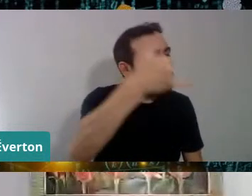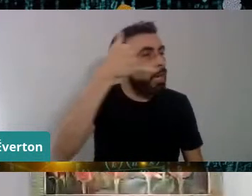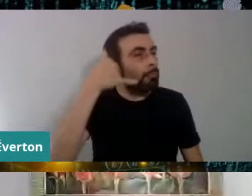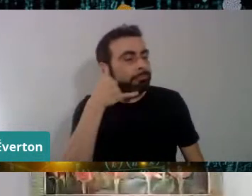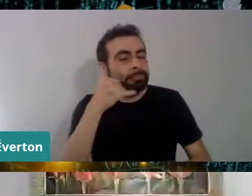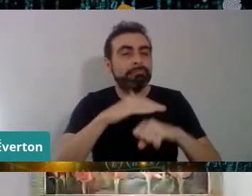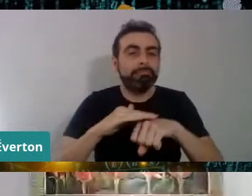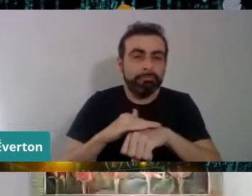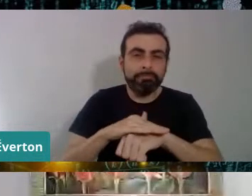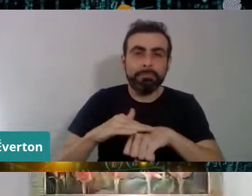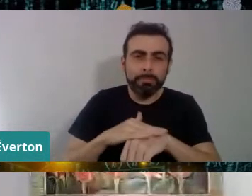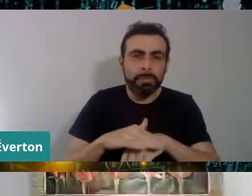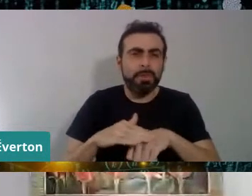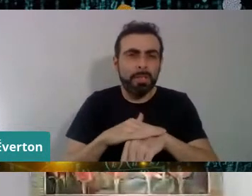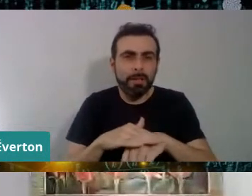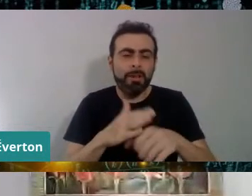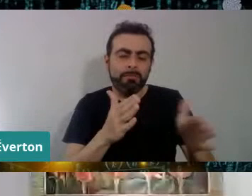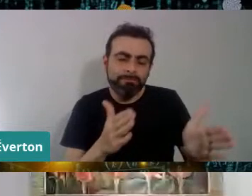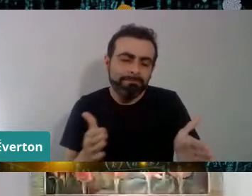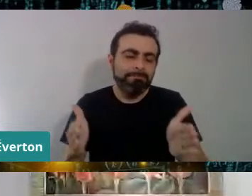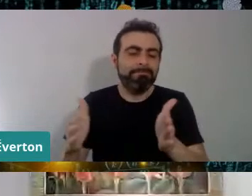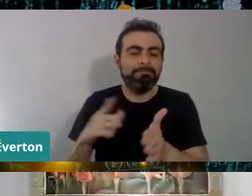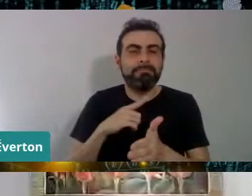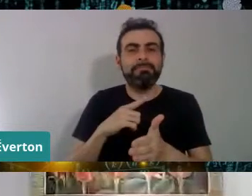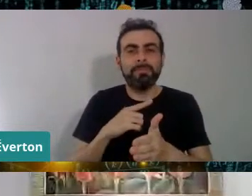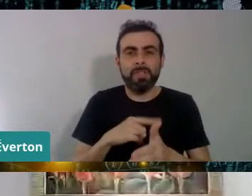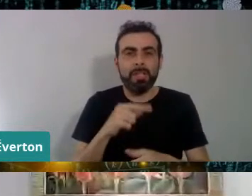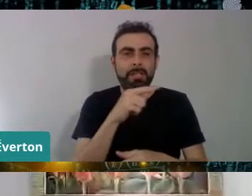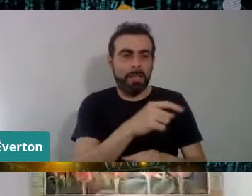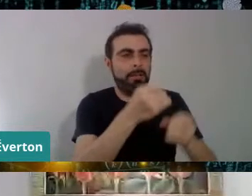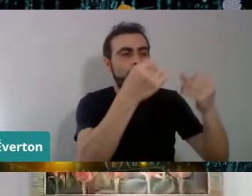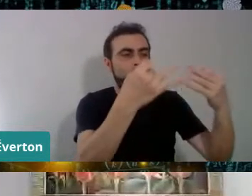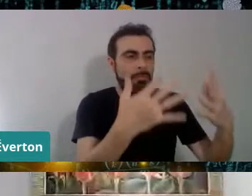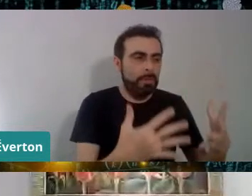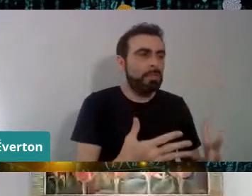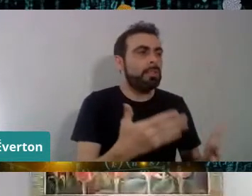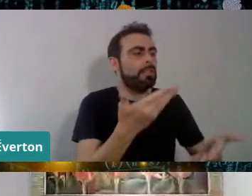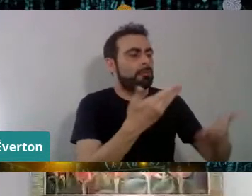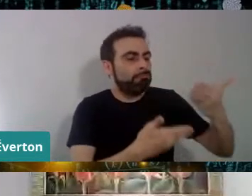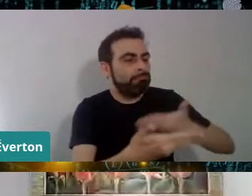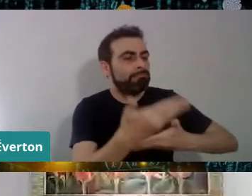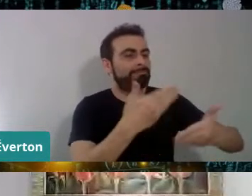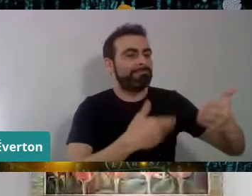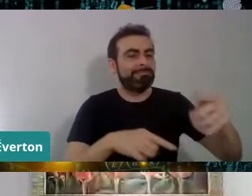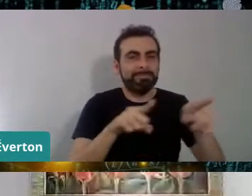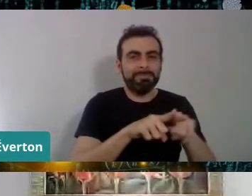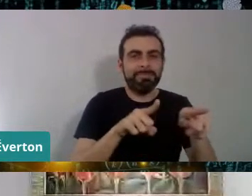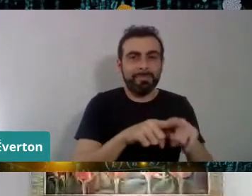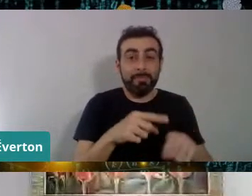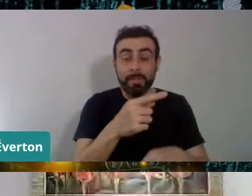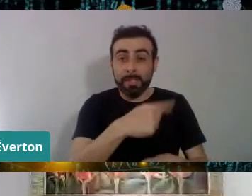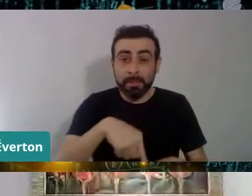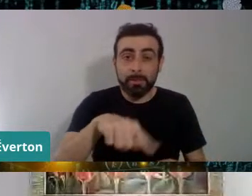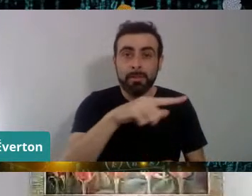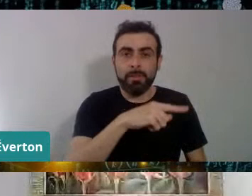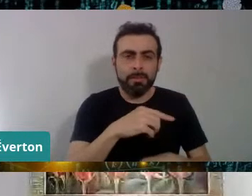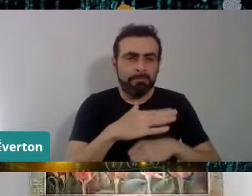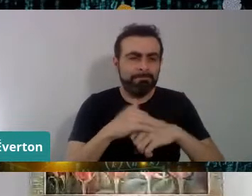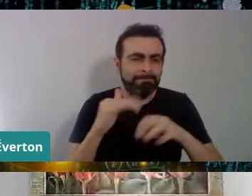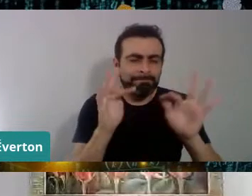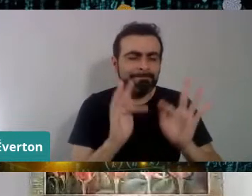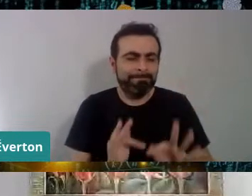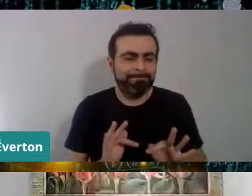um tempão conversando. Eu ponho ela a par de alguma coisa e vice-versa. A gente tem um apreço muito bom por ela,